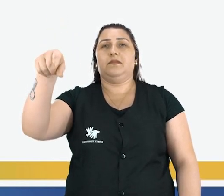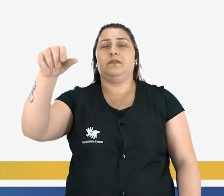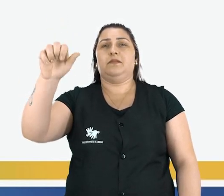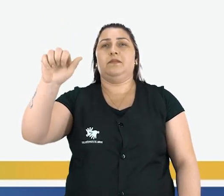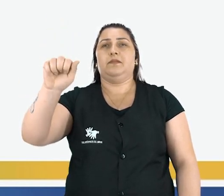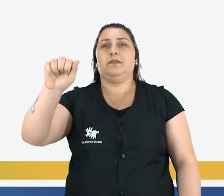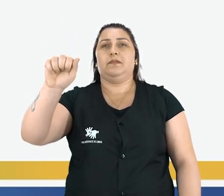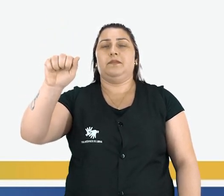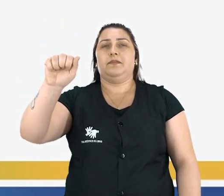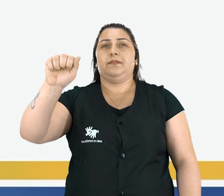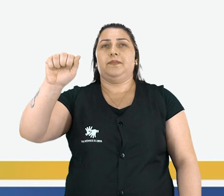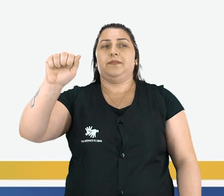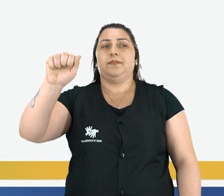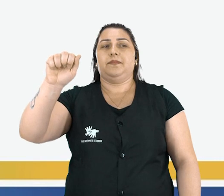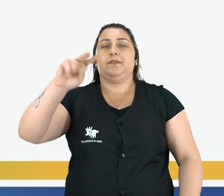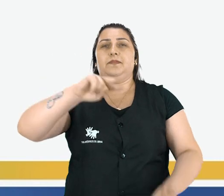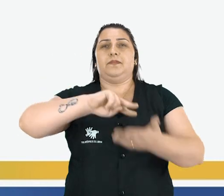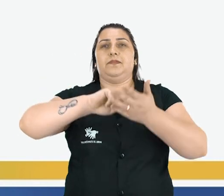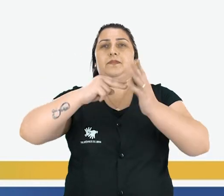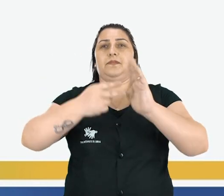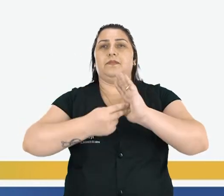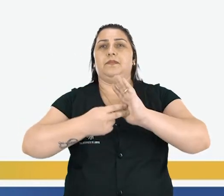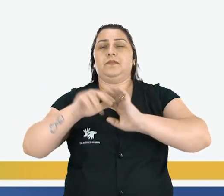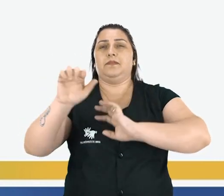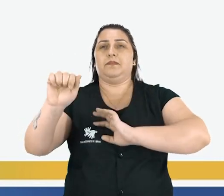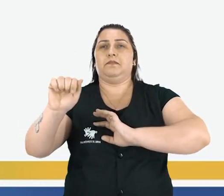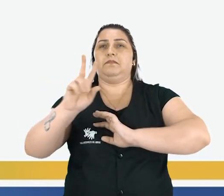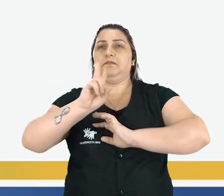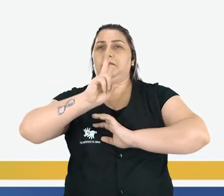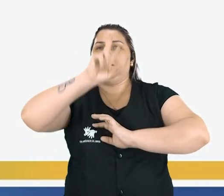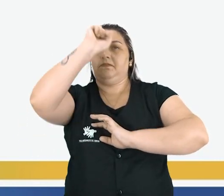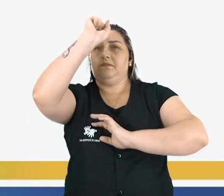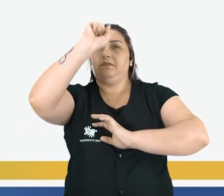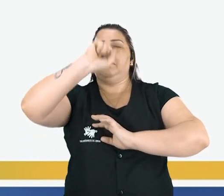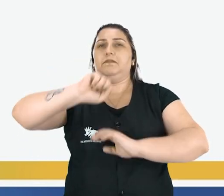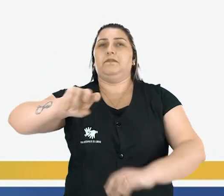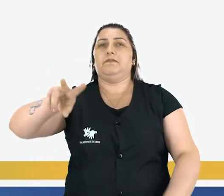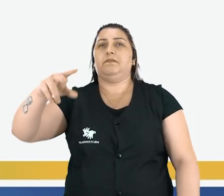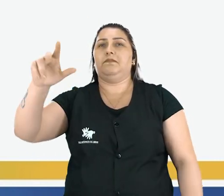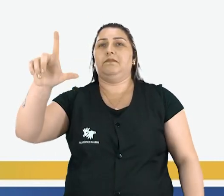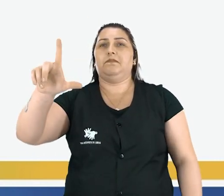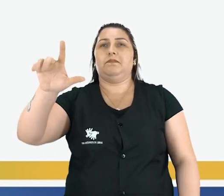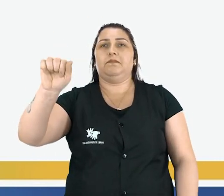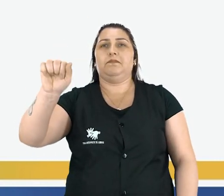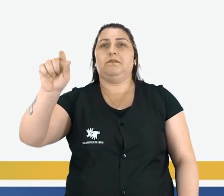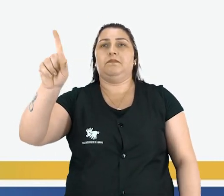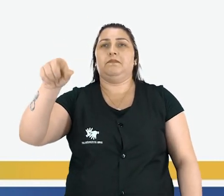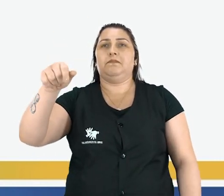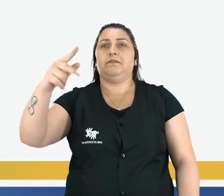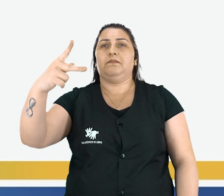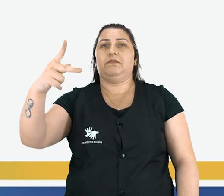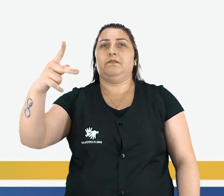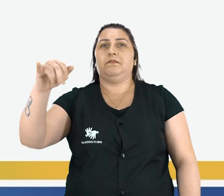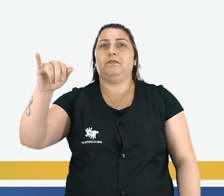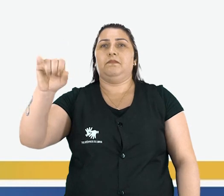também tem um acento adulto significa que essa letra A tem um som bem forte lá